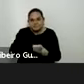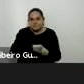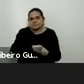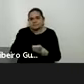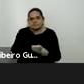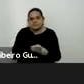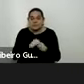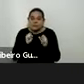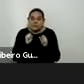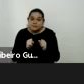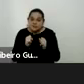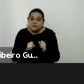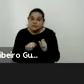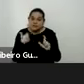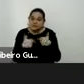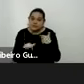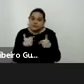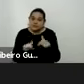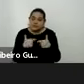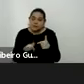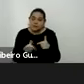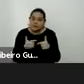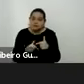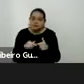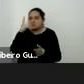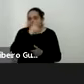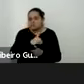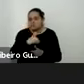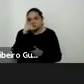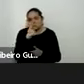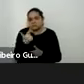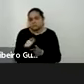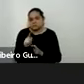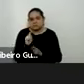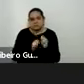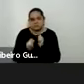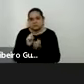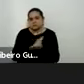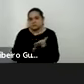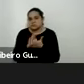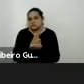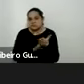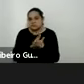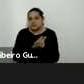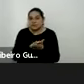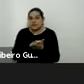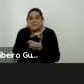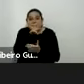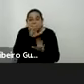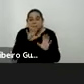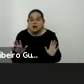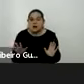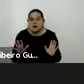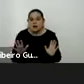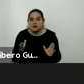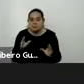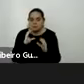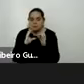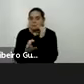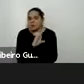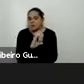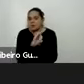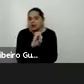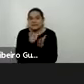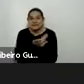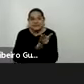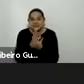possibilidade do trabalho indistinto ao domingo, sem qualquer negociação coletiva e, pior, sem qualquer comunicação aos entes